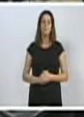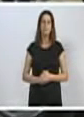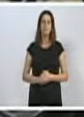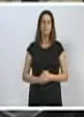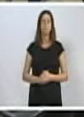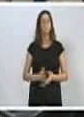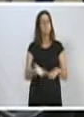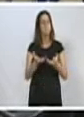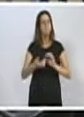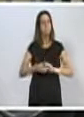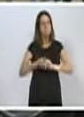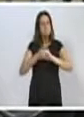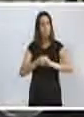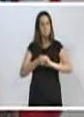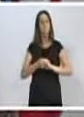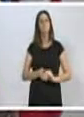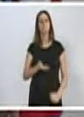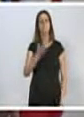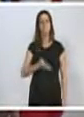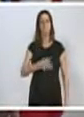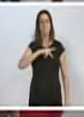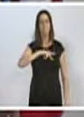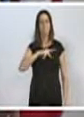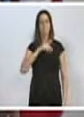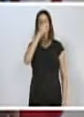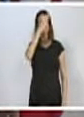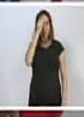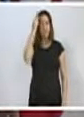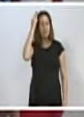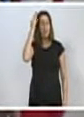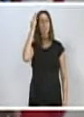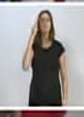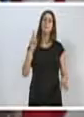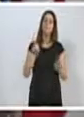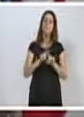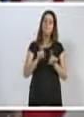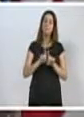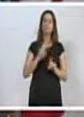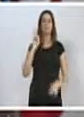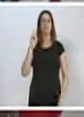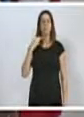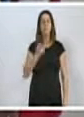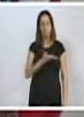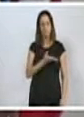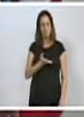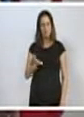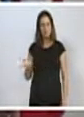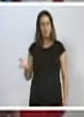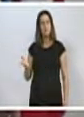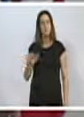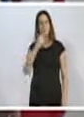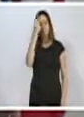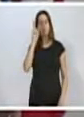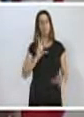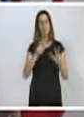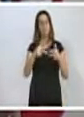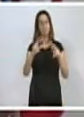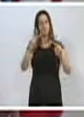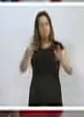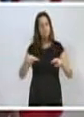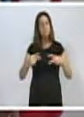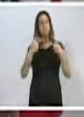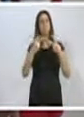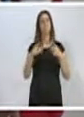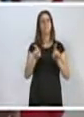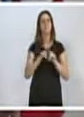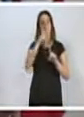Quero aqui cumprimentar o nosso presidente Mário Debran, demais vereadores que assistem esse plenário, que assistem em casa, um boa